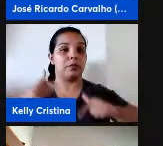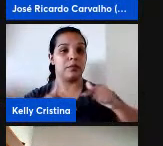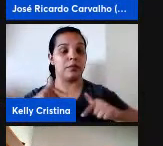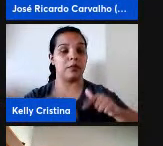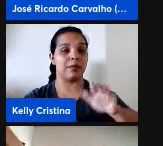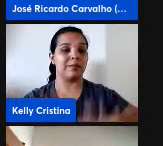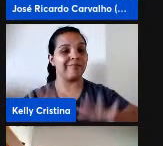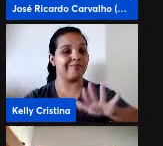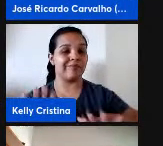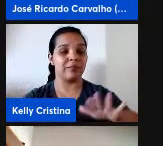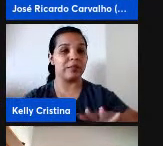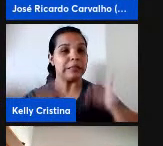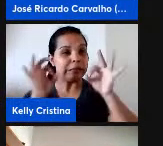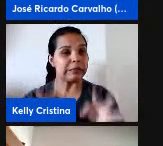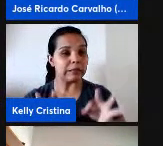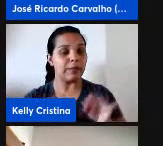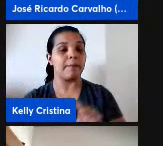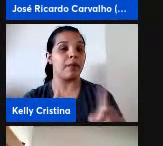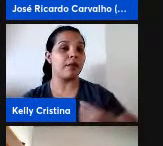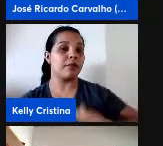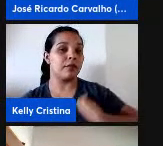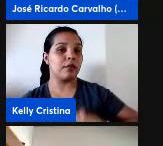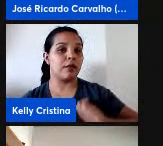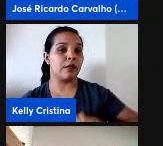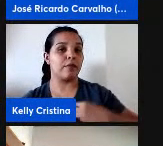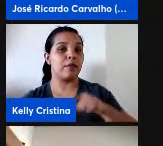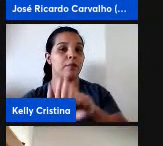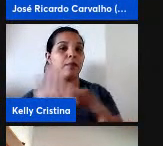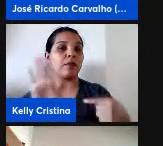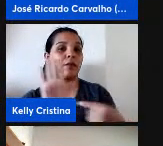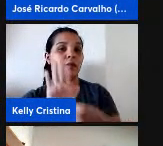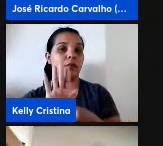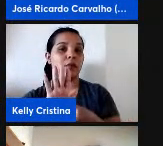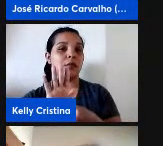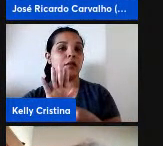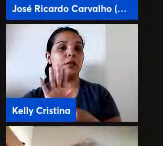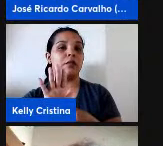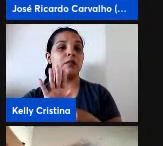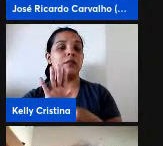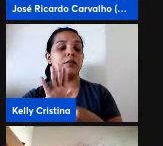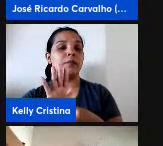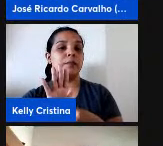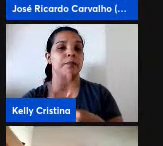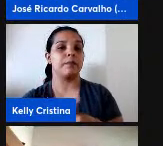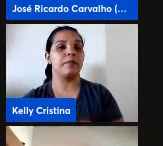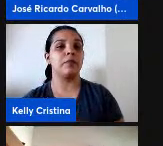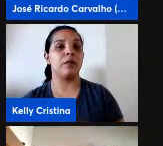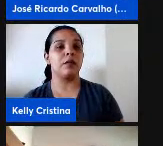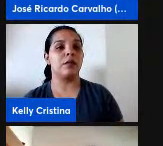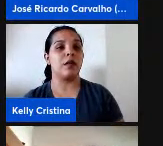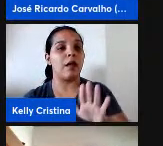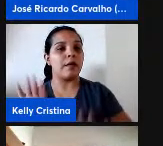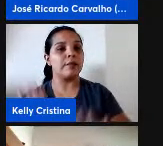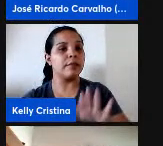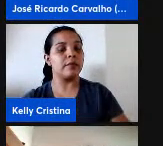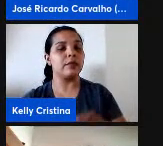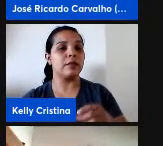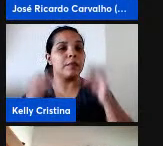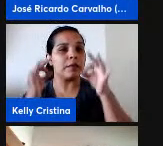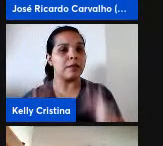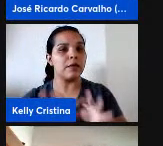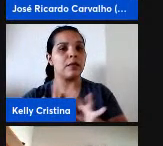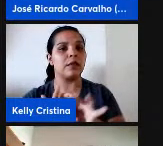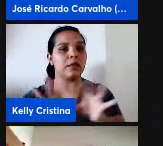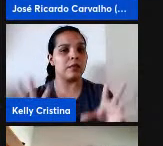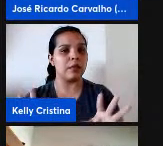correta, é viva, metafórica e expressiva. Desculpe, a linguagem livre dos alunos. nem sempre livre, correta, metafórica